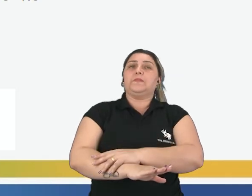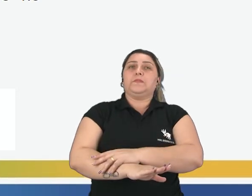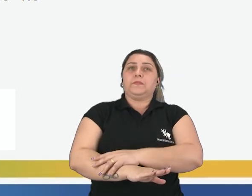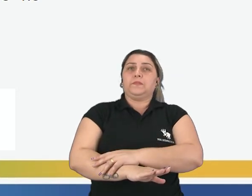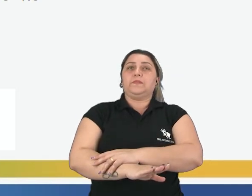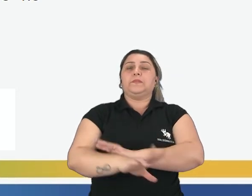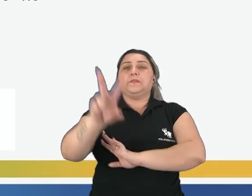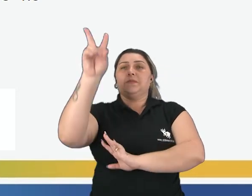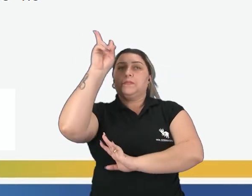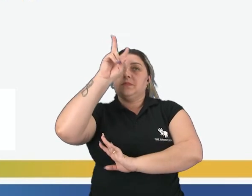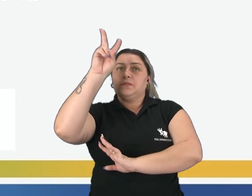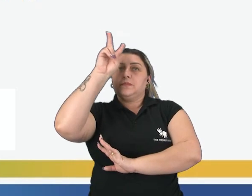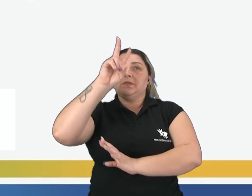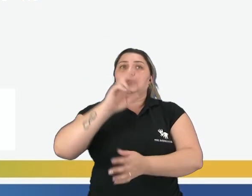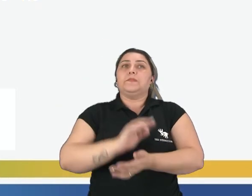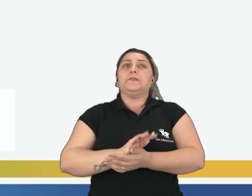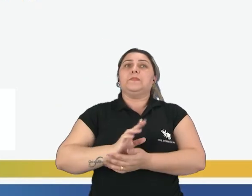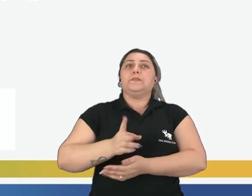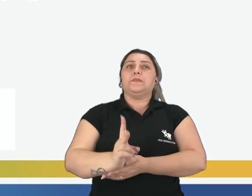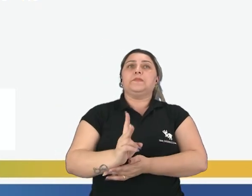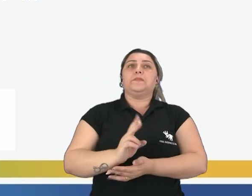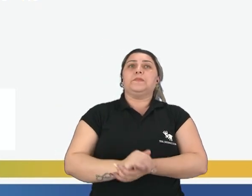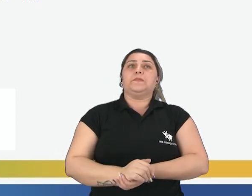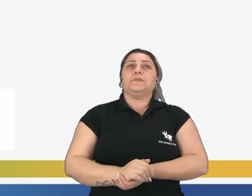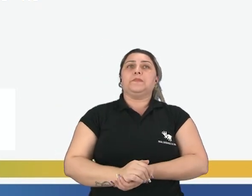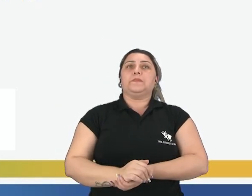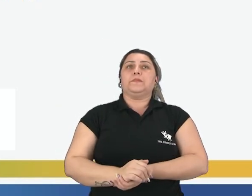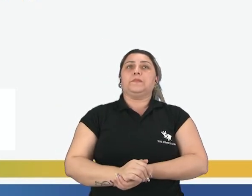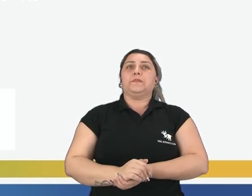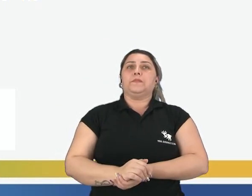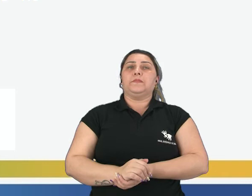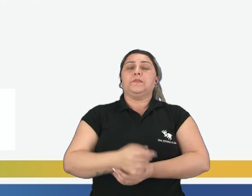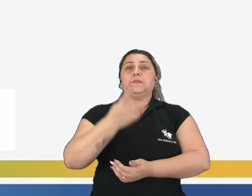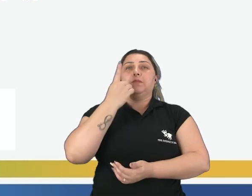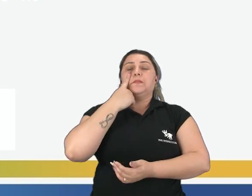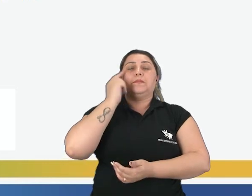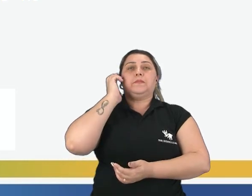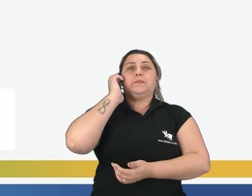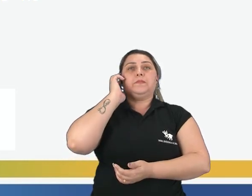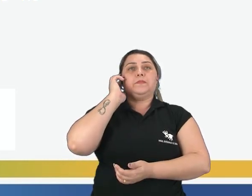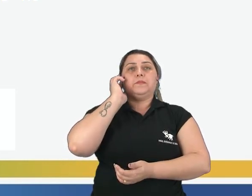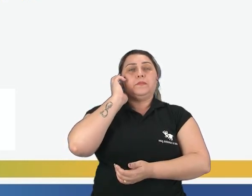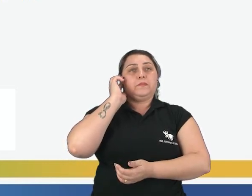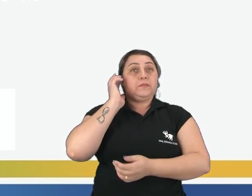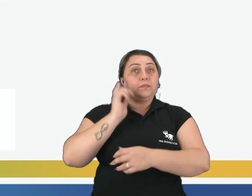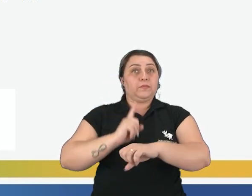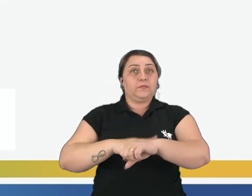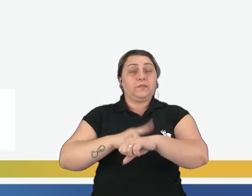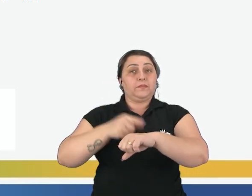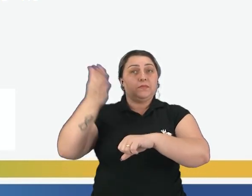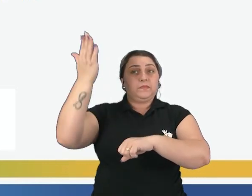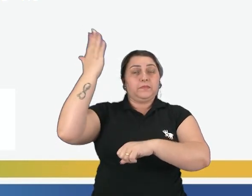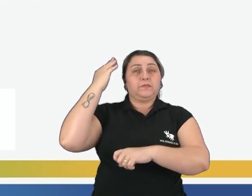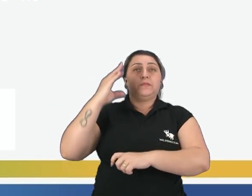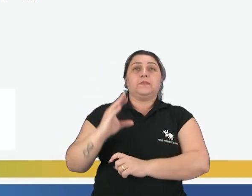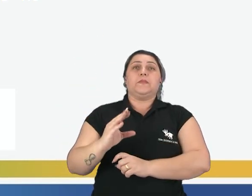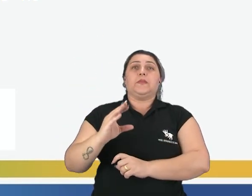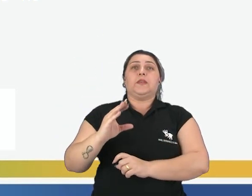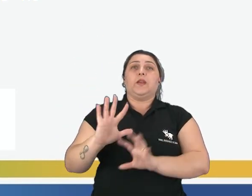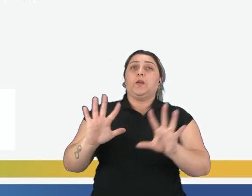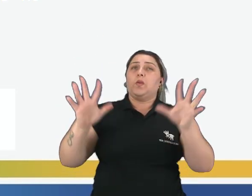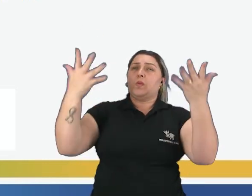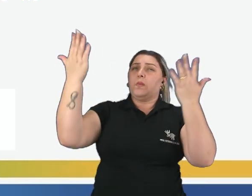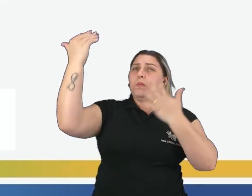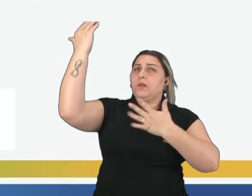suas lembranças. Continuando, olhem só, como eu falei, o tempo que predomina, o passado. Ela